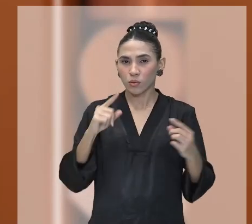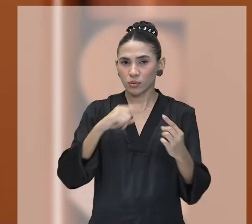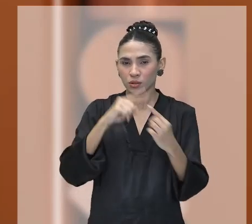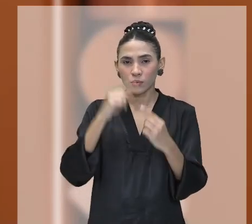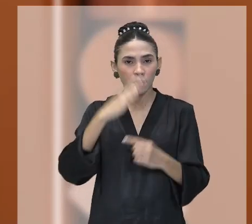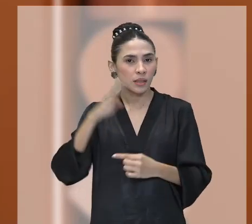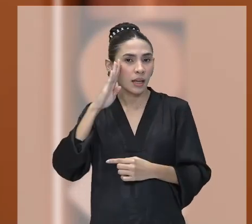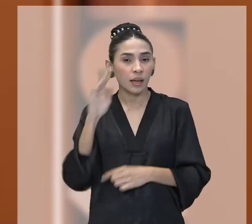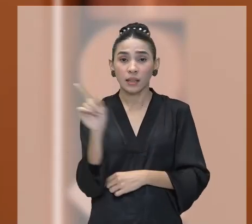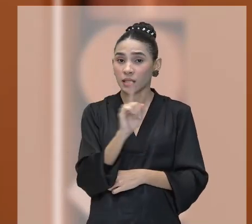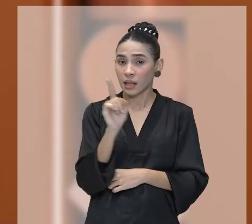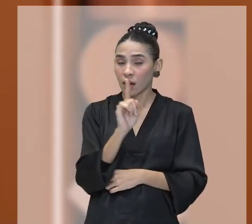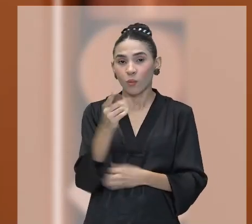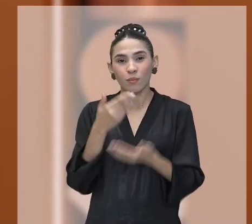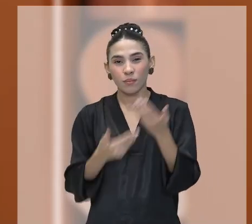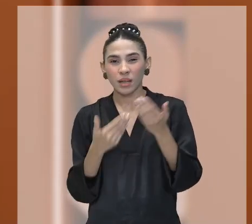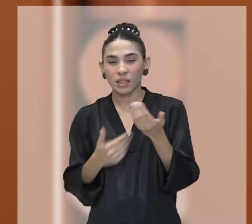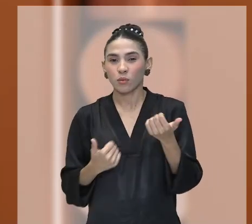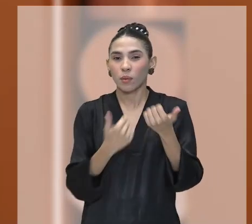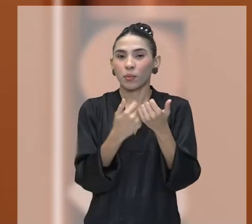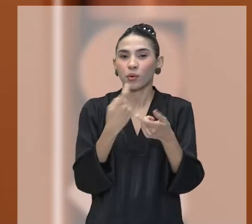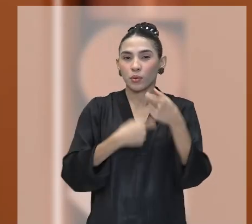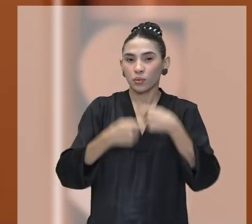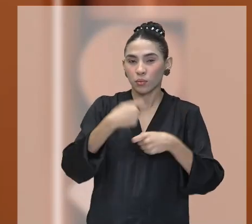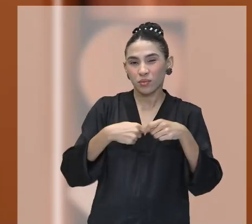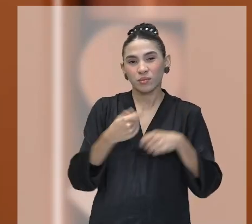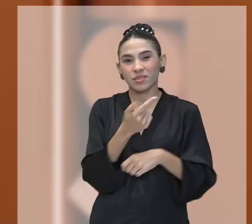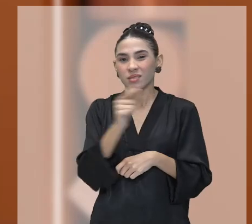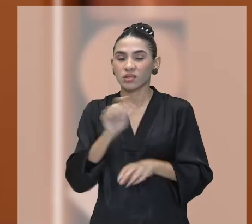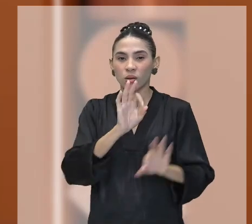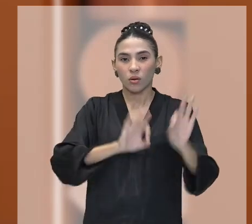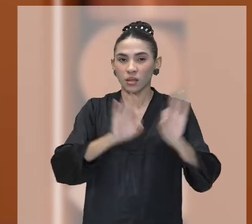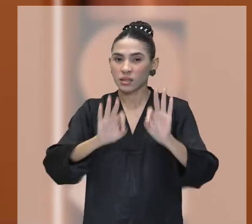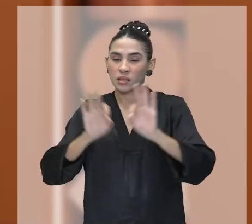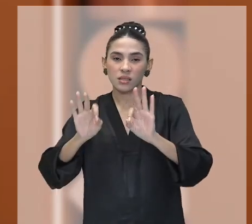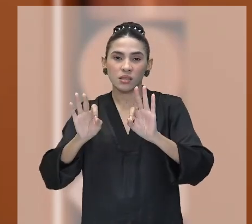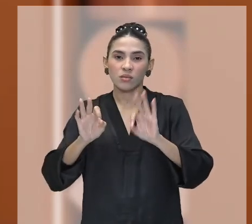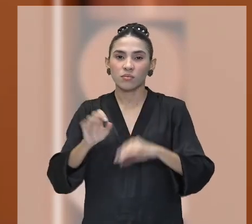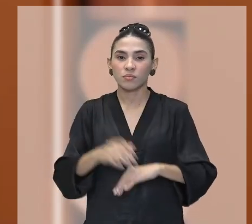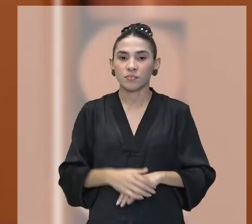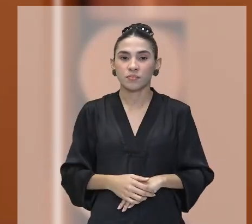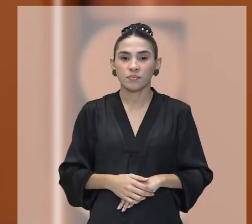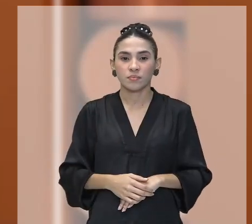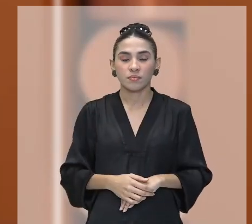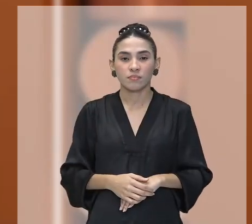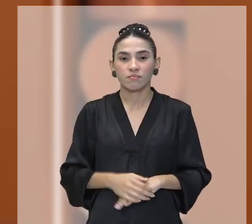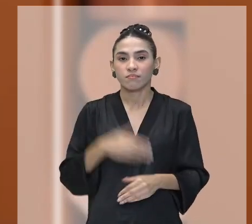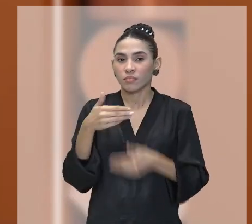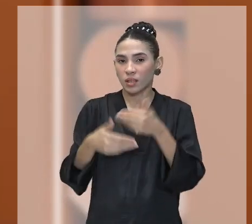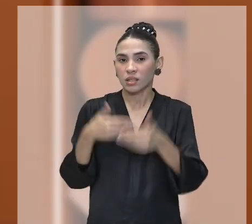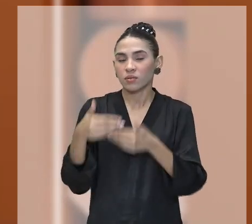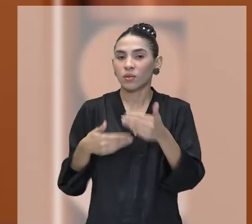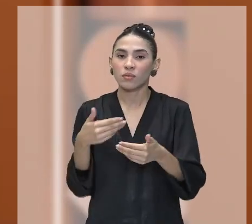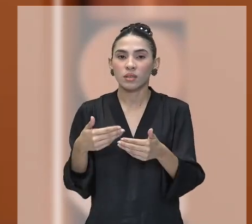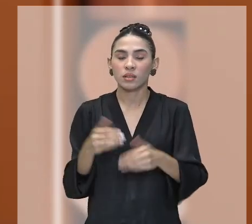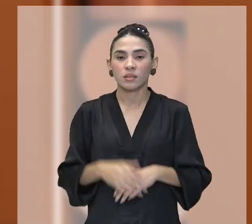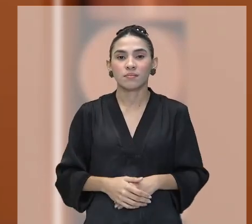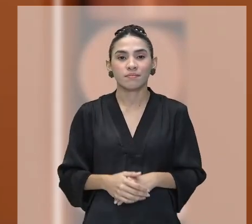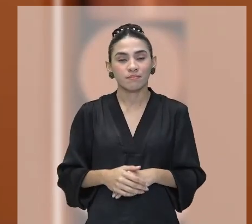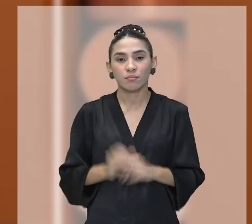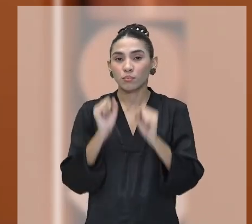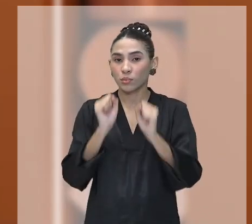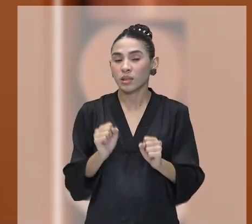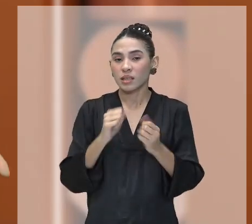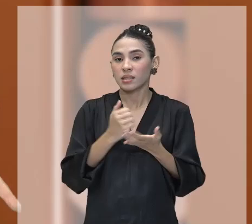ali apoio financeiro, não tinham uma organização muito bem desenvolvida, muito bem articulada, que pudesse